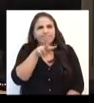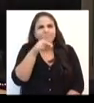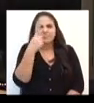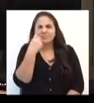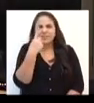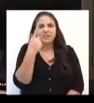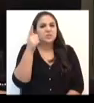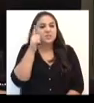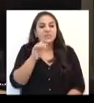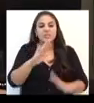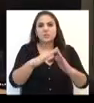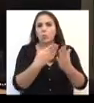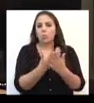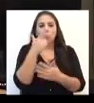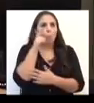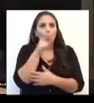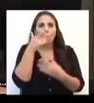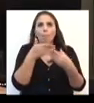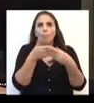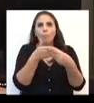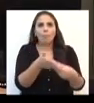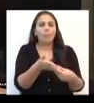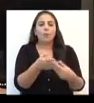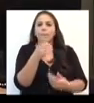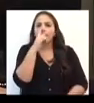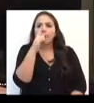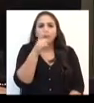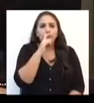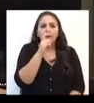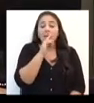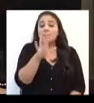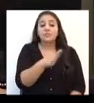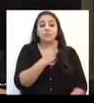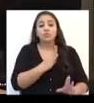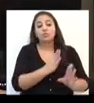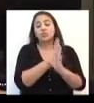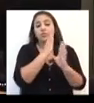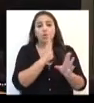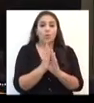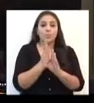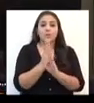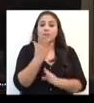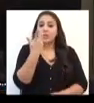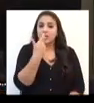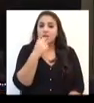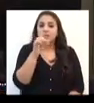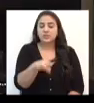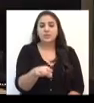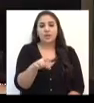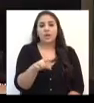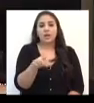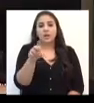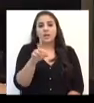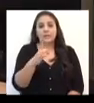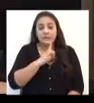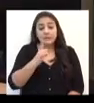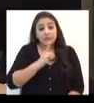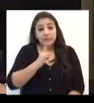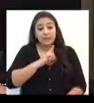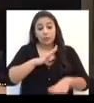quando a criança não consegue mais acompanhar, o pai e a mãe só descobrem às vezes que uma criança é portadora, né, do diabetes,